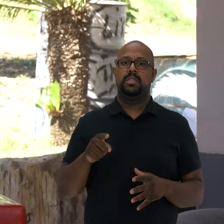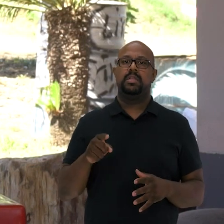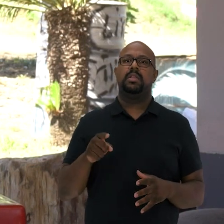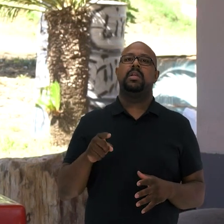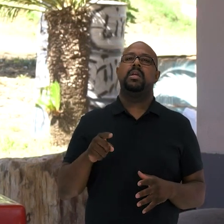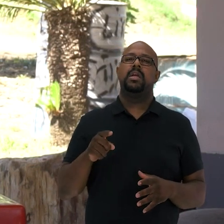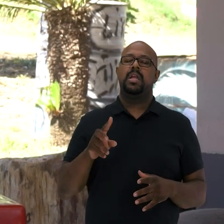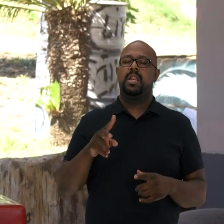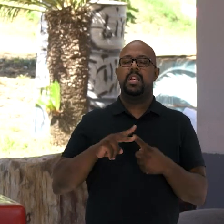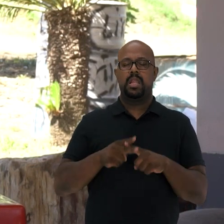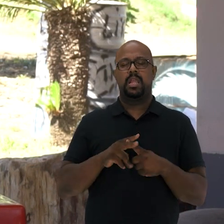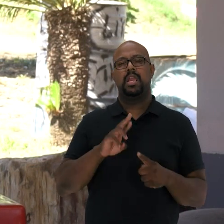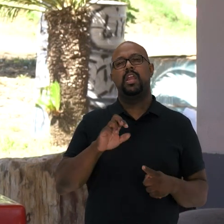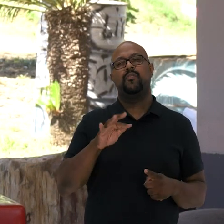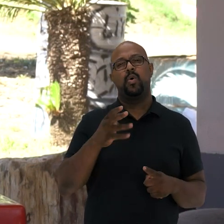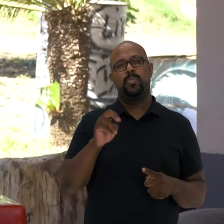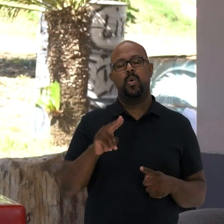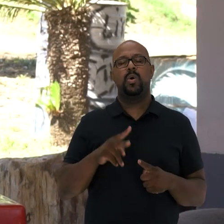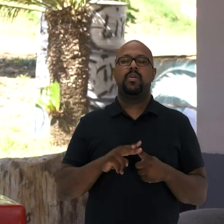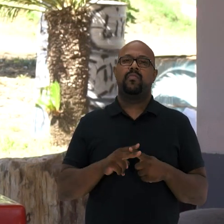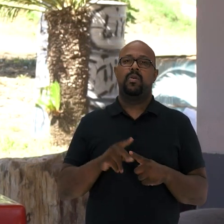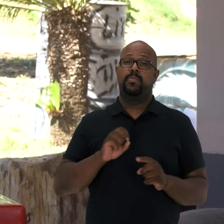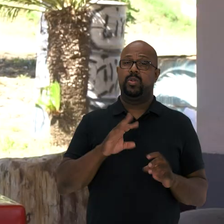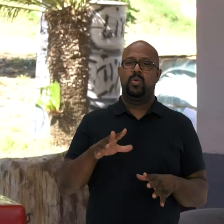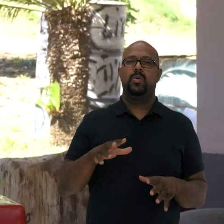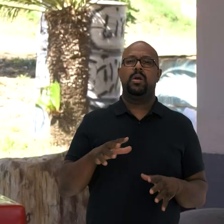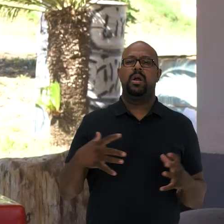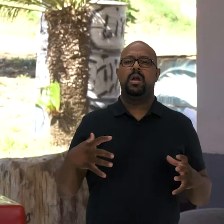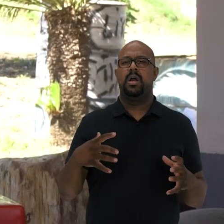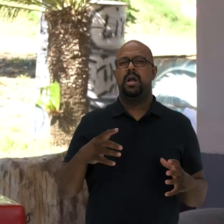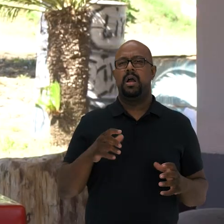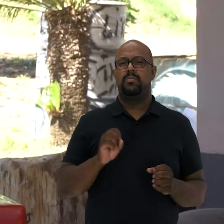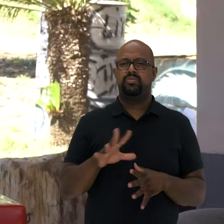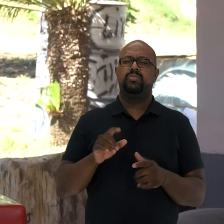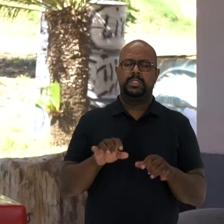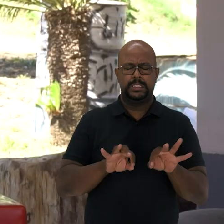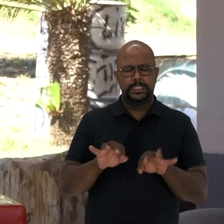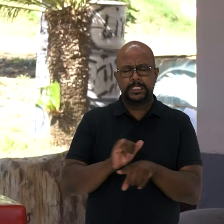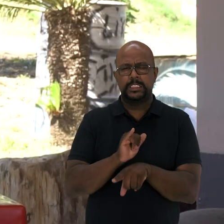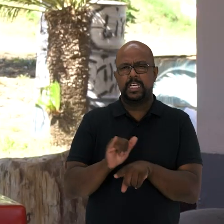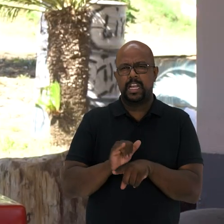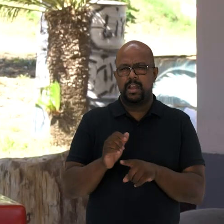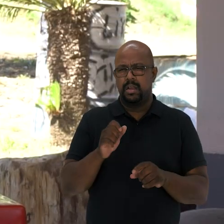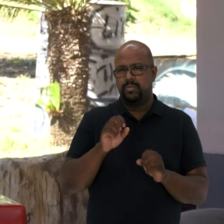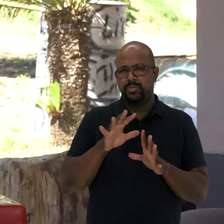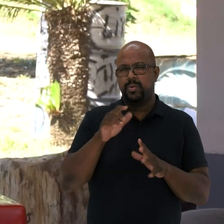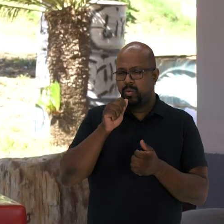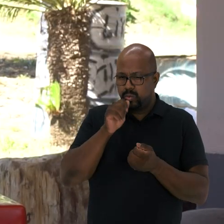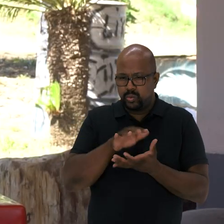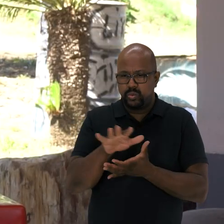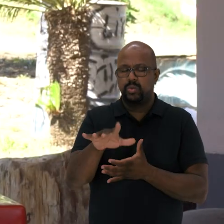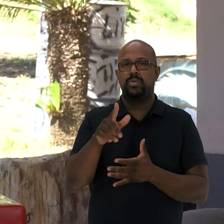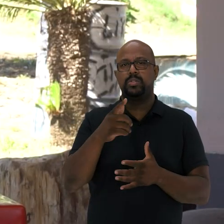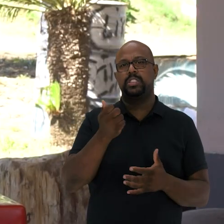ele reformou, mandou um compressor que estava desativado, ele mandou arrumar tudo com o dinheiro dele